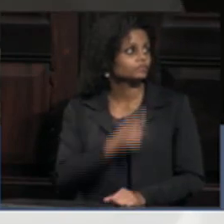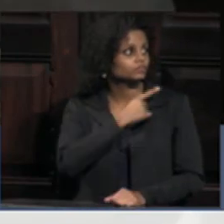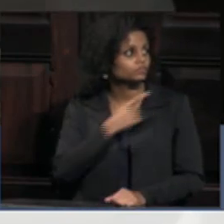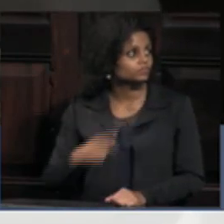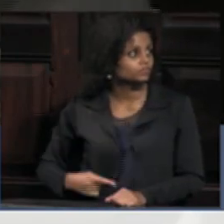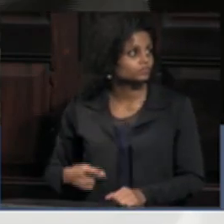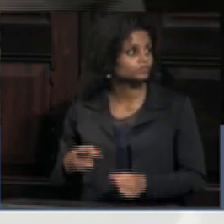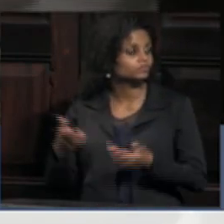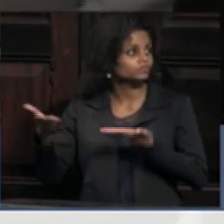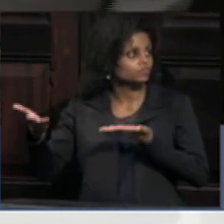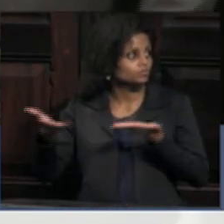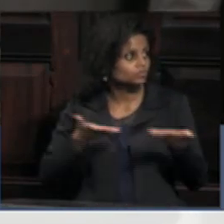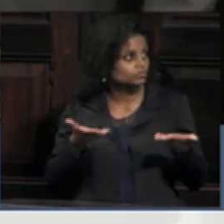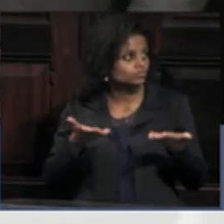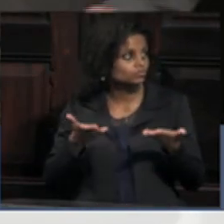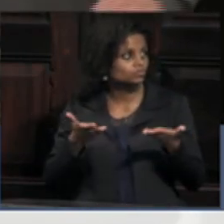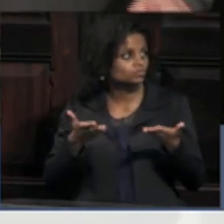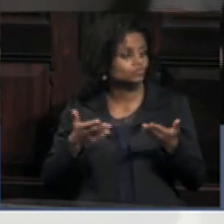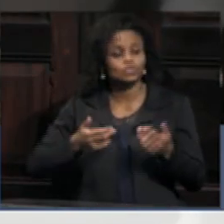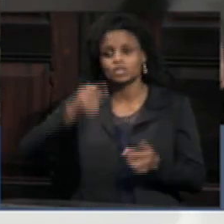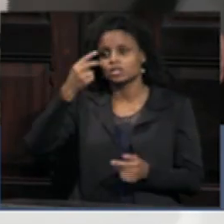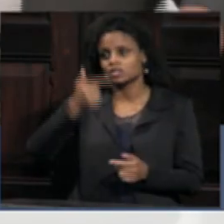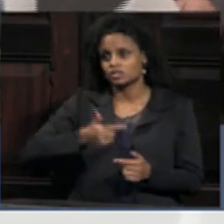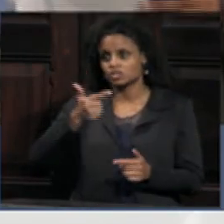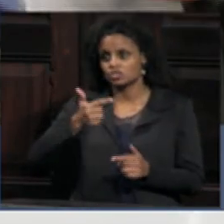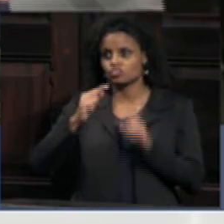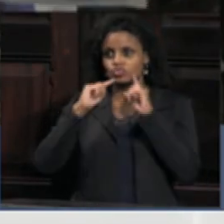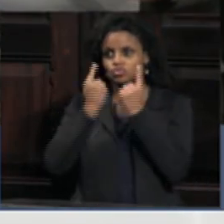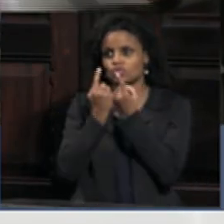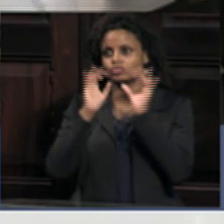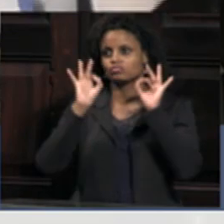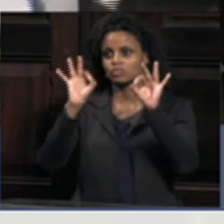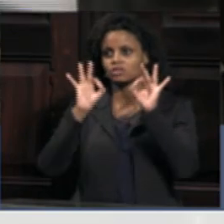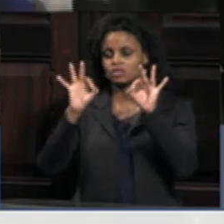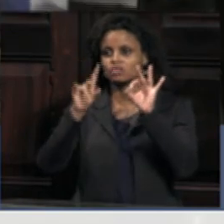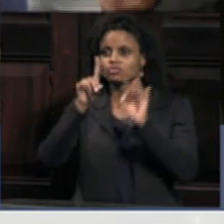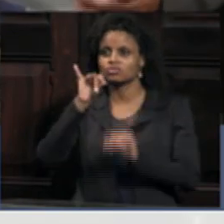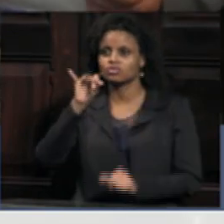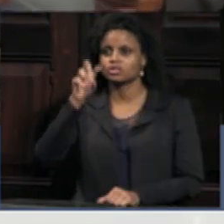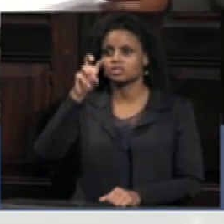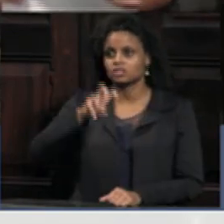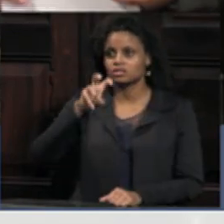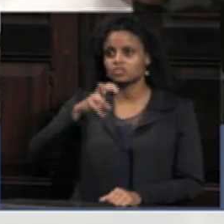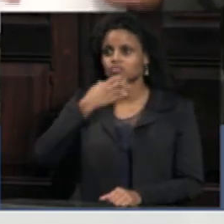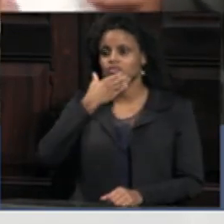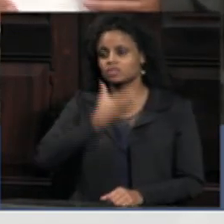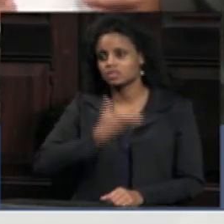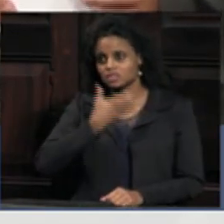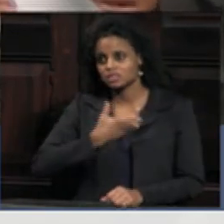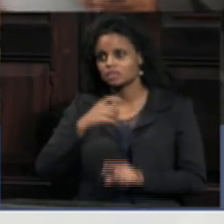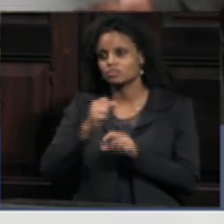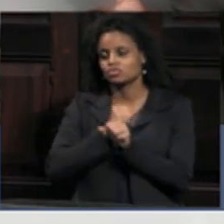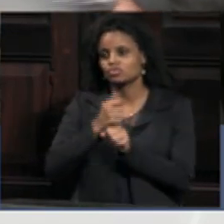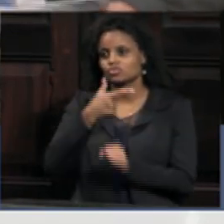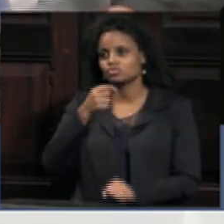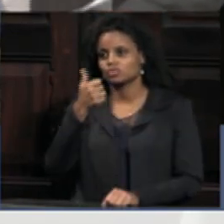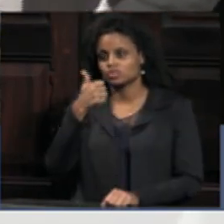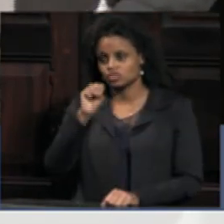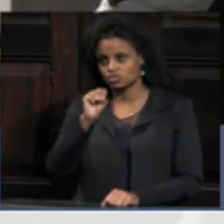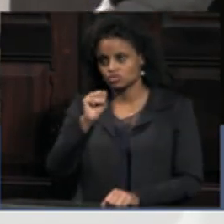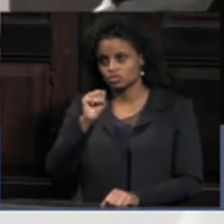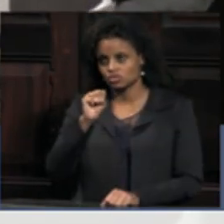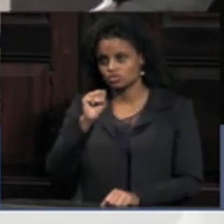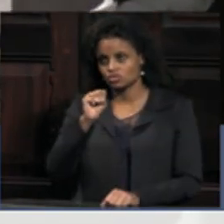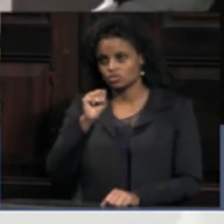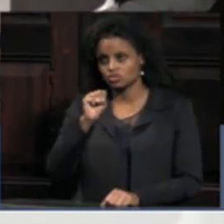Presidente convoca para a segunda sessão extraordinária do dia 5 de dezembro de 2018,